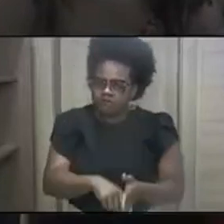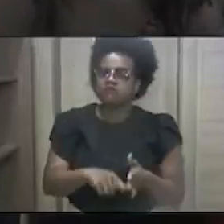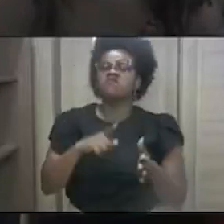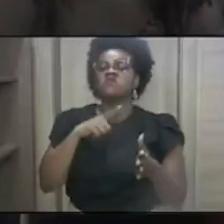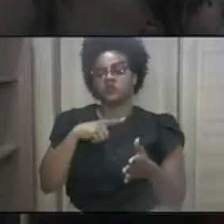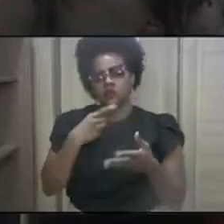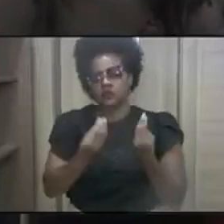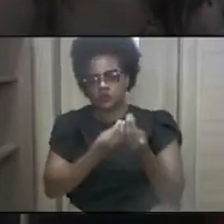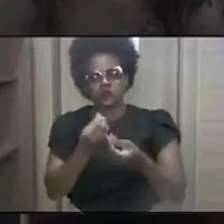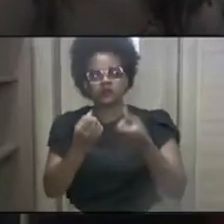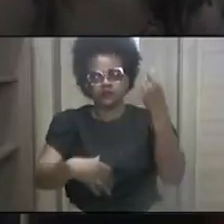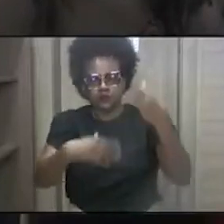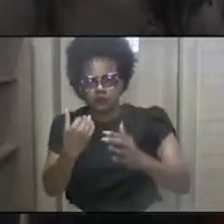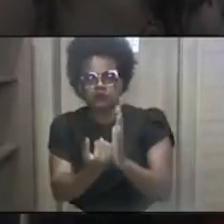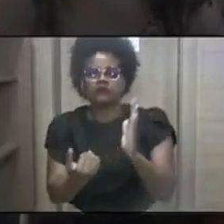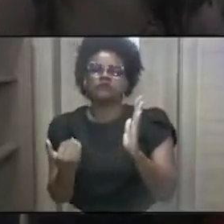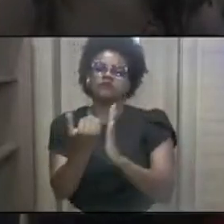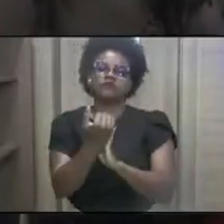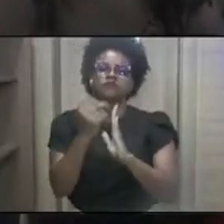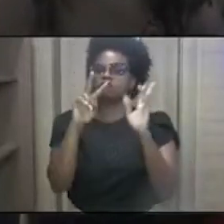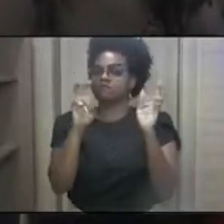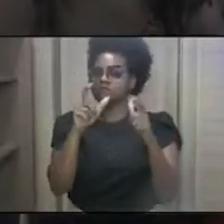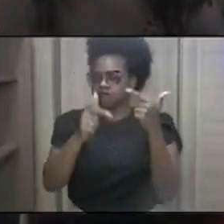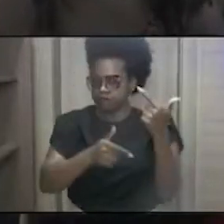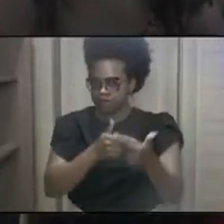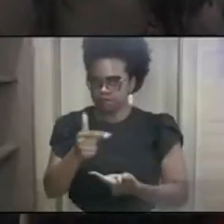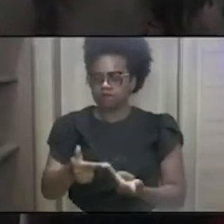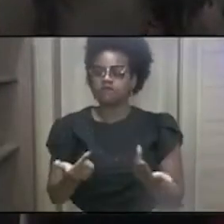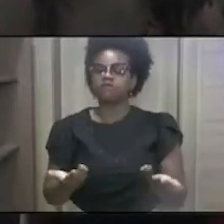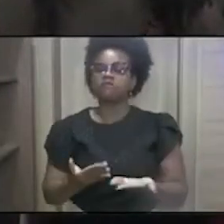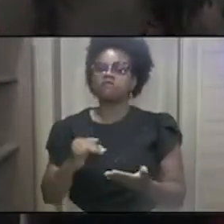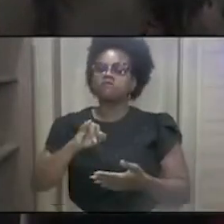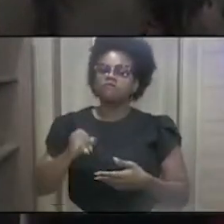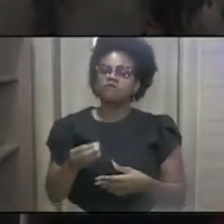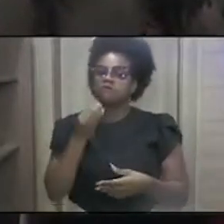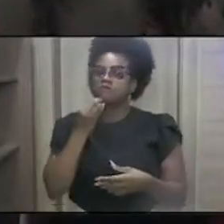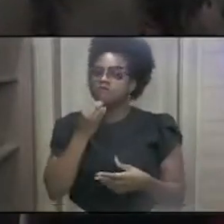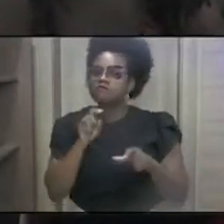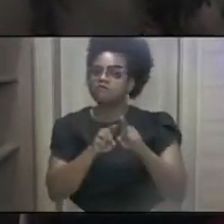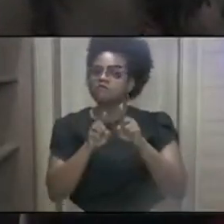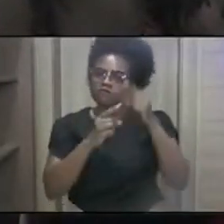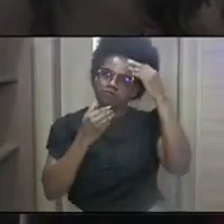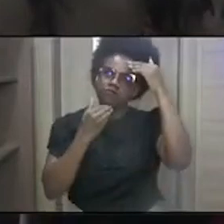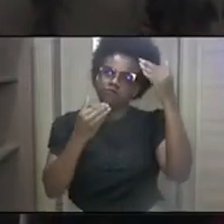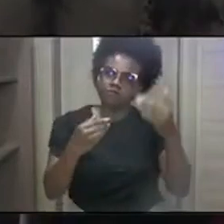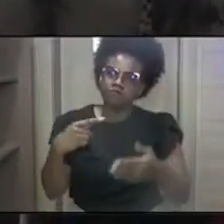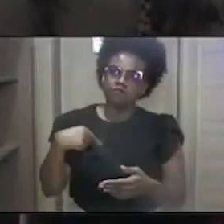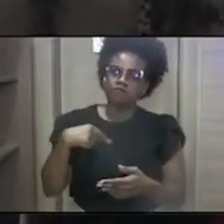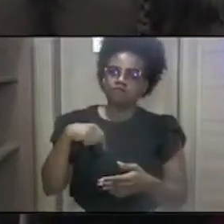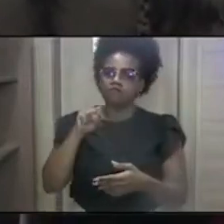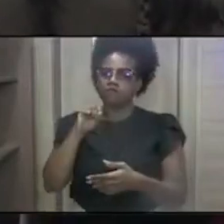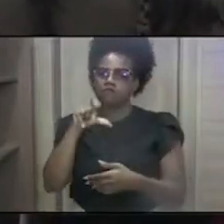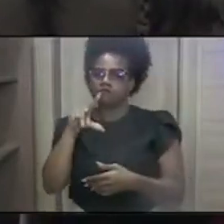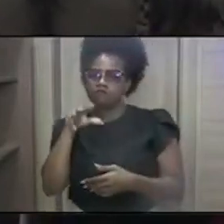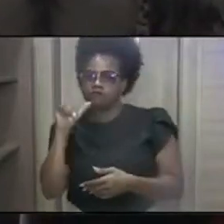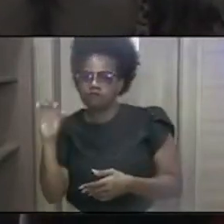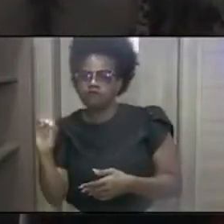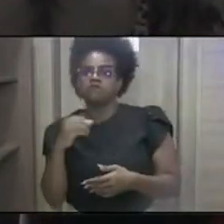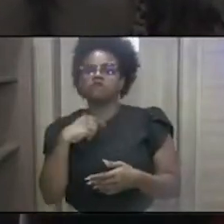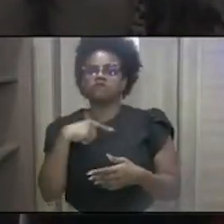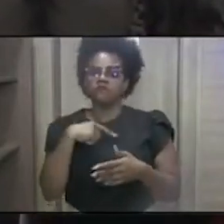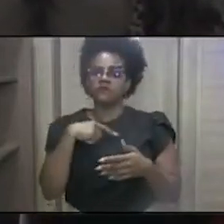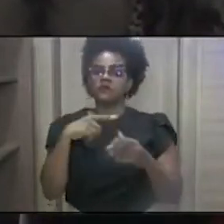gente vai falar um pouco sobre esse trabalho, né? Aproveitando também aqui, agradecendo a presença de Silveira, que é técnico de prótese